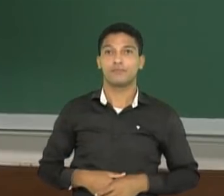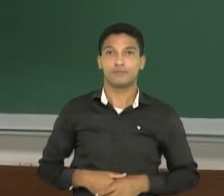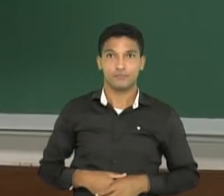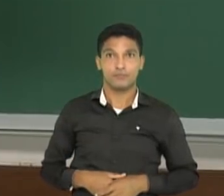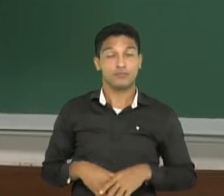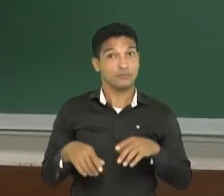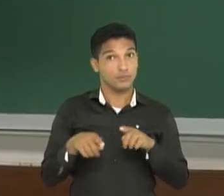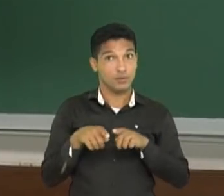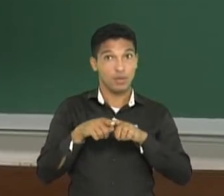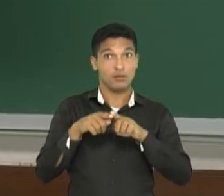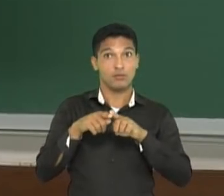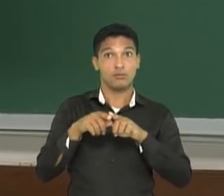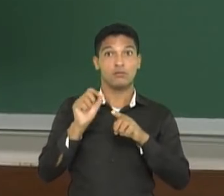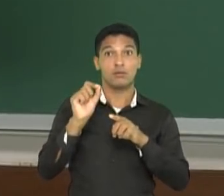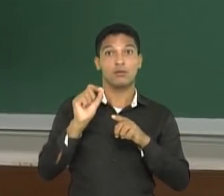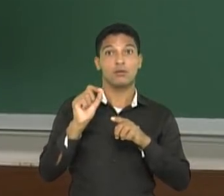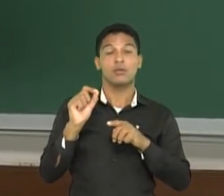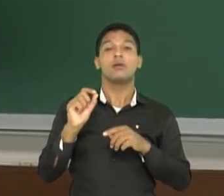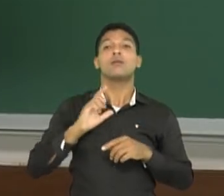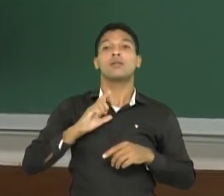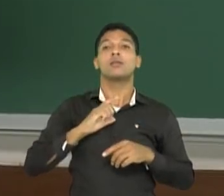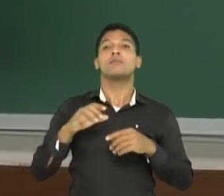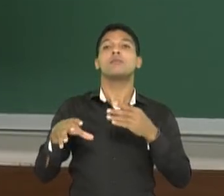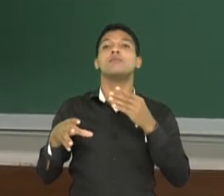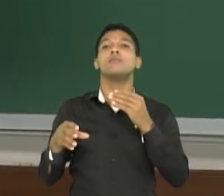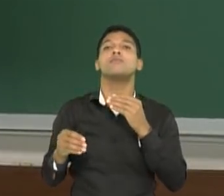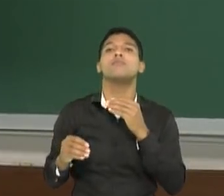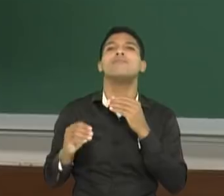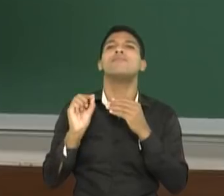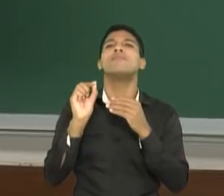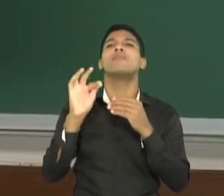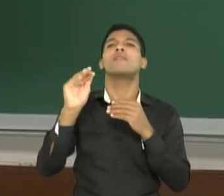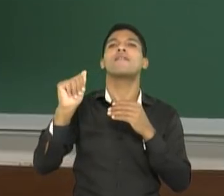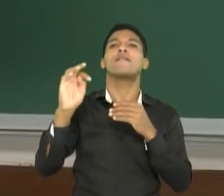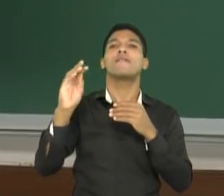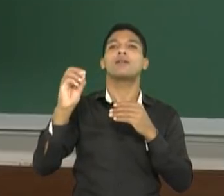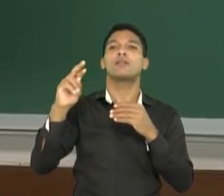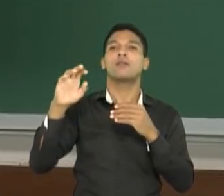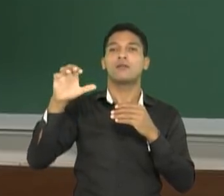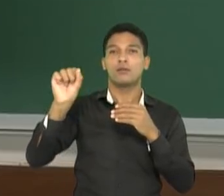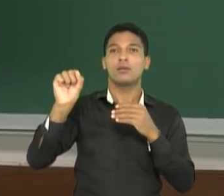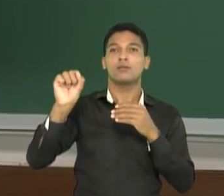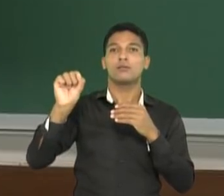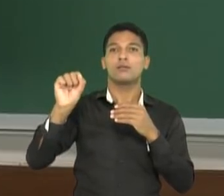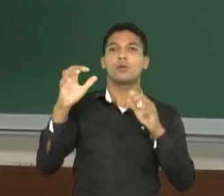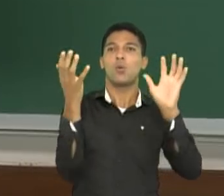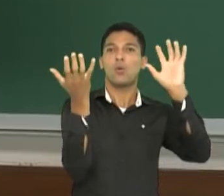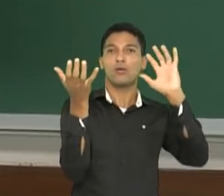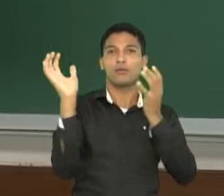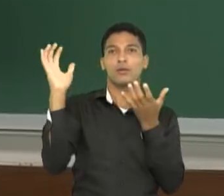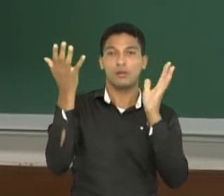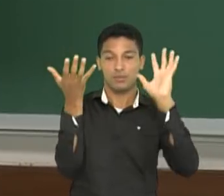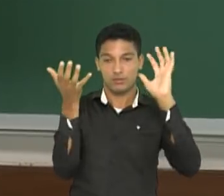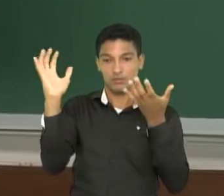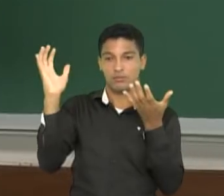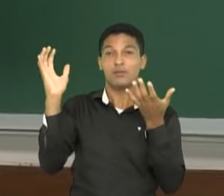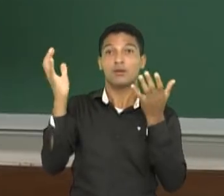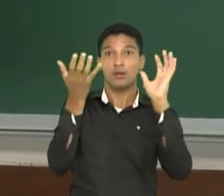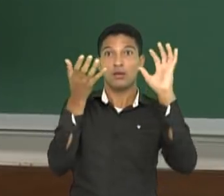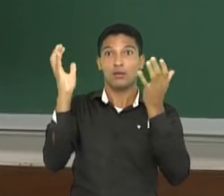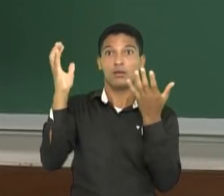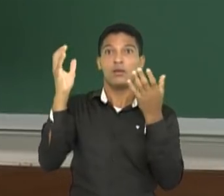o equilíbrio natural ali, a questão da disponibilidade de chuva, dos índices pluviométricos,